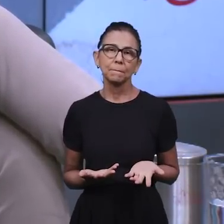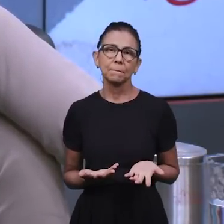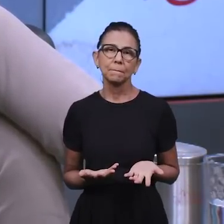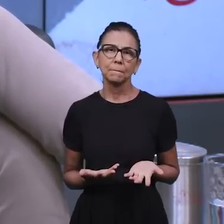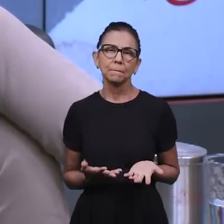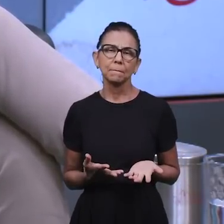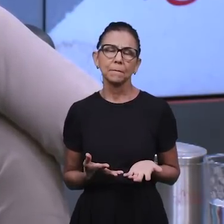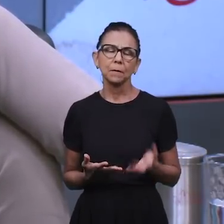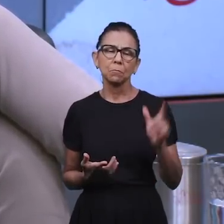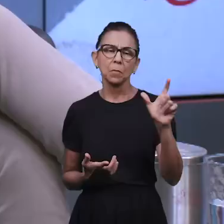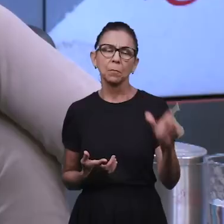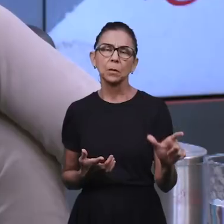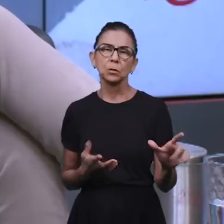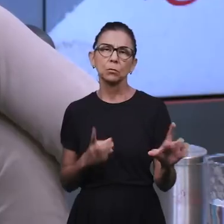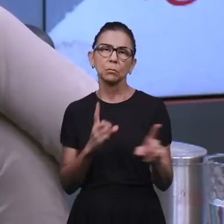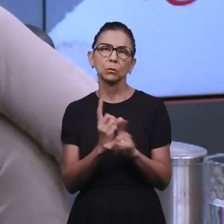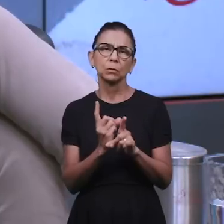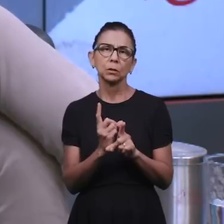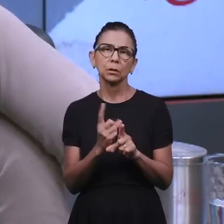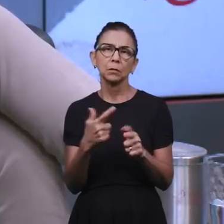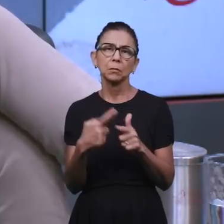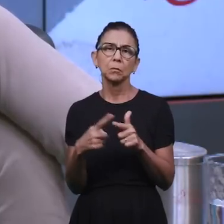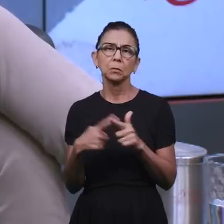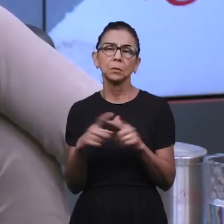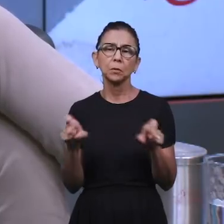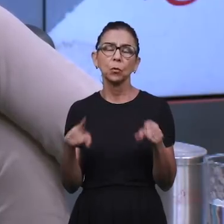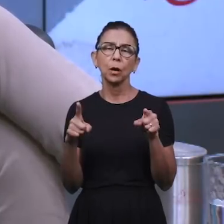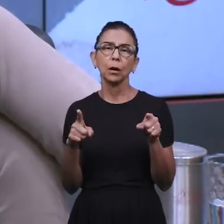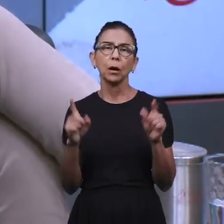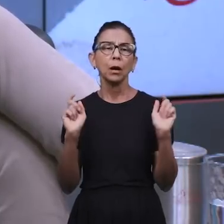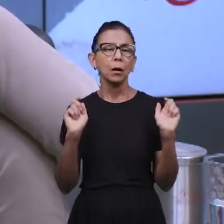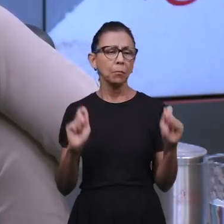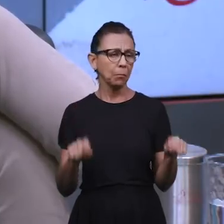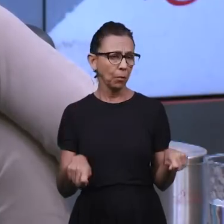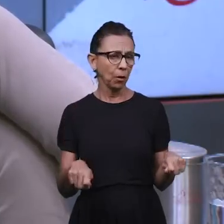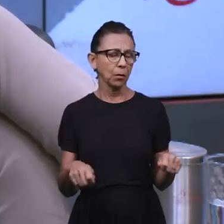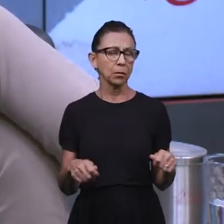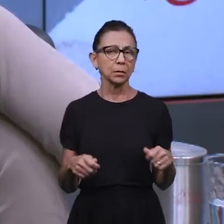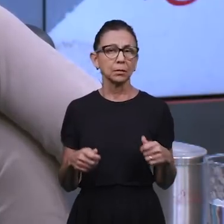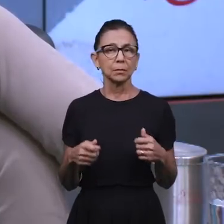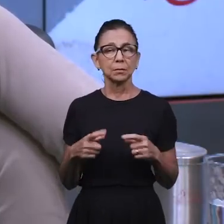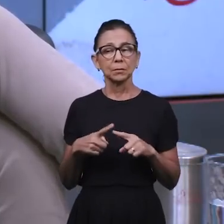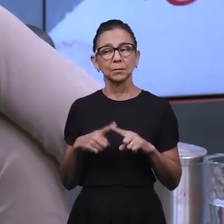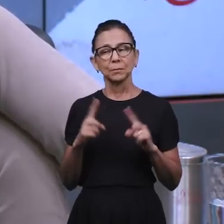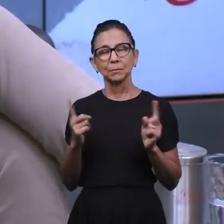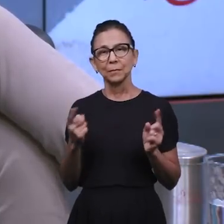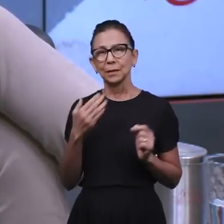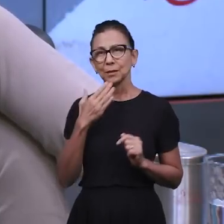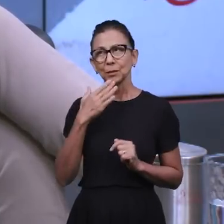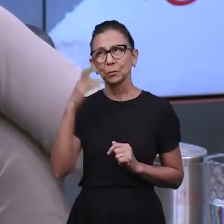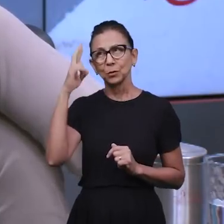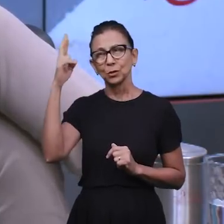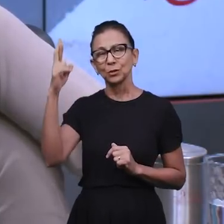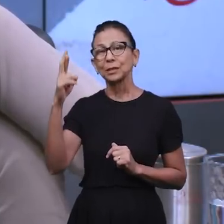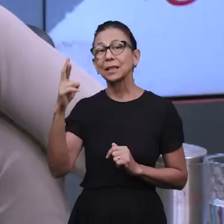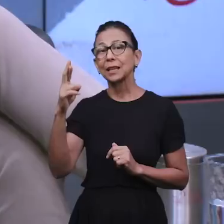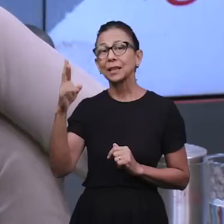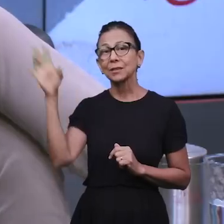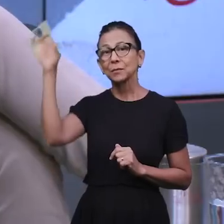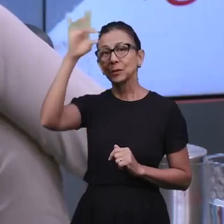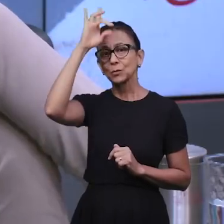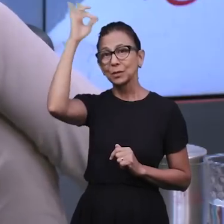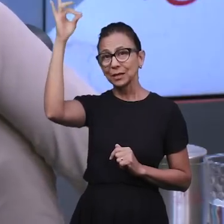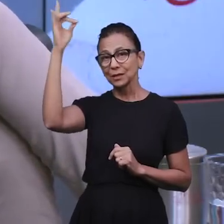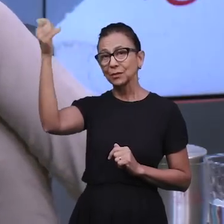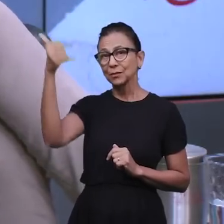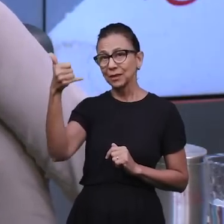Santo. Inclusive, para que nós pudéssemos tratar desse assunto e nos proteger, nós trouxemos até uma jovem advogada. Opa!